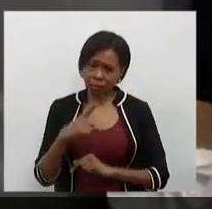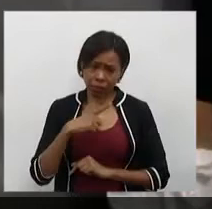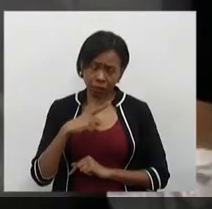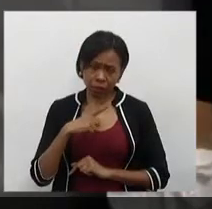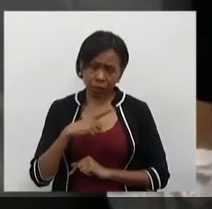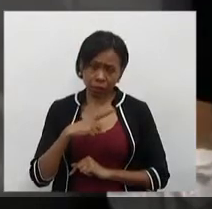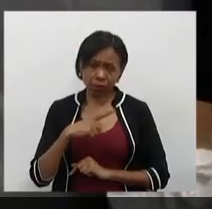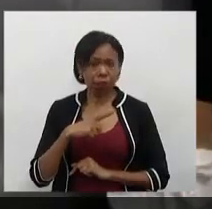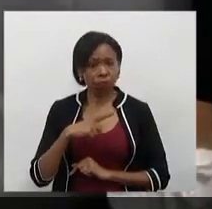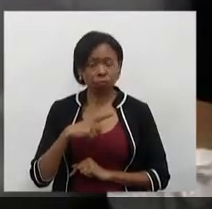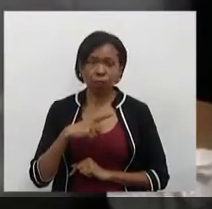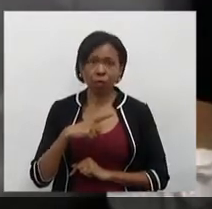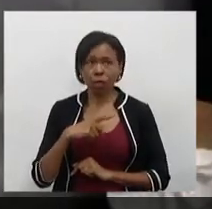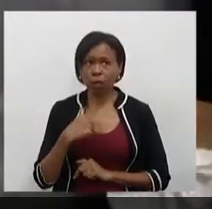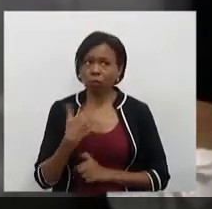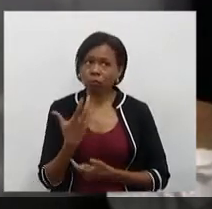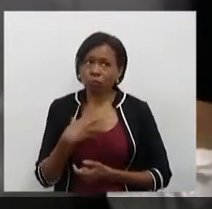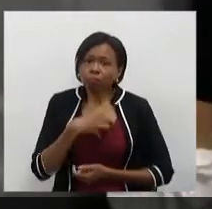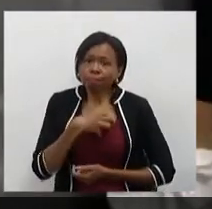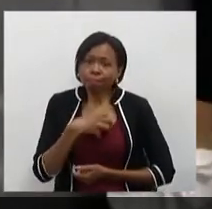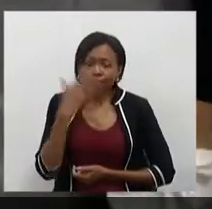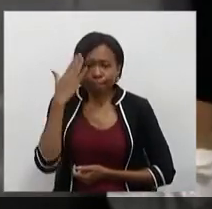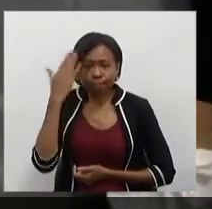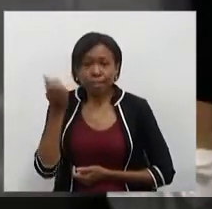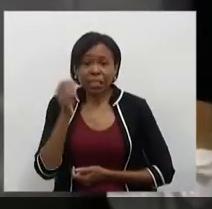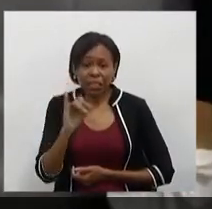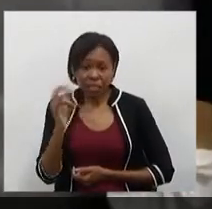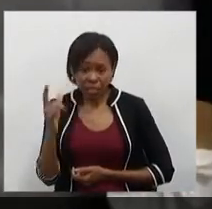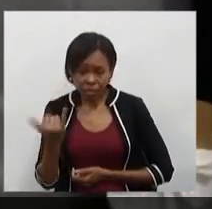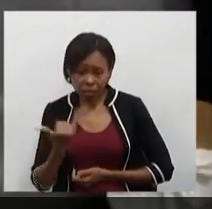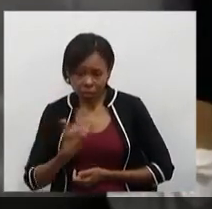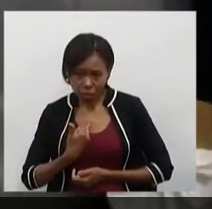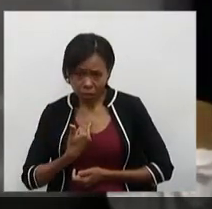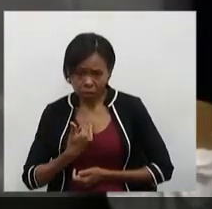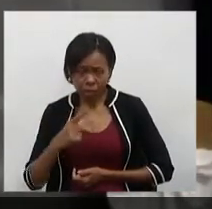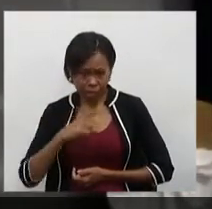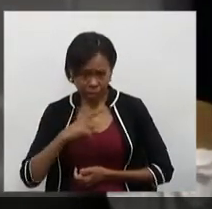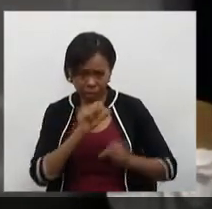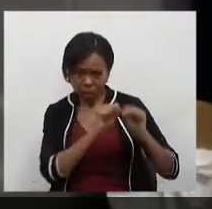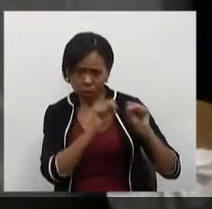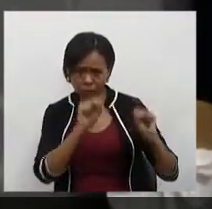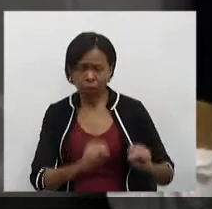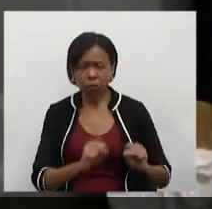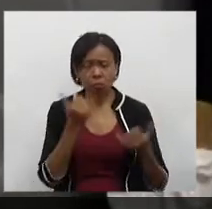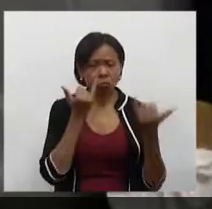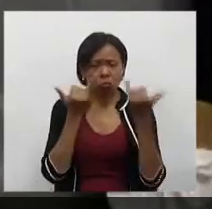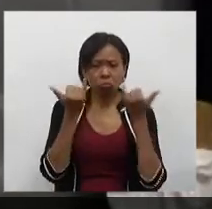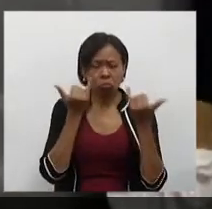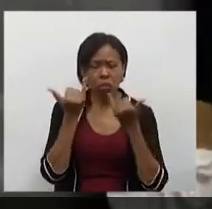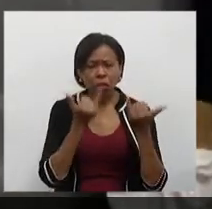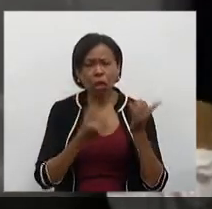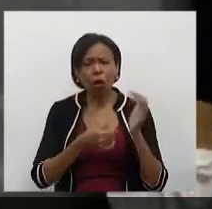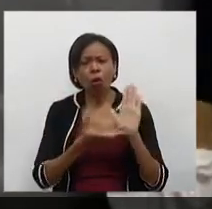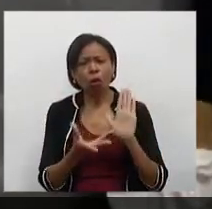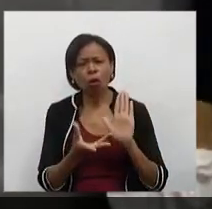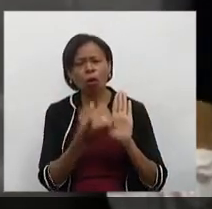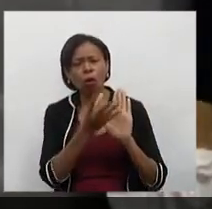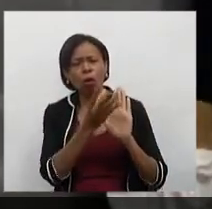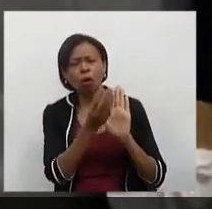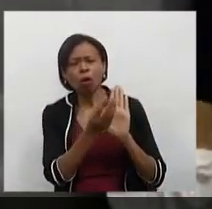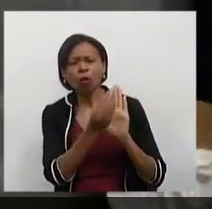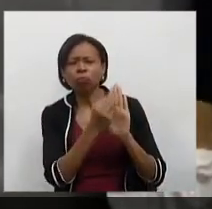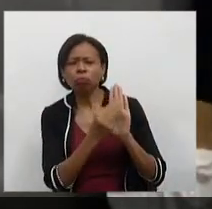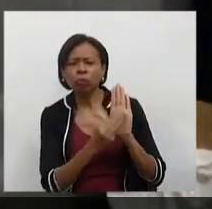ficaria muito grata se vocês nos informassem, um sistema de informação que tivesse todos, né, em registro de todos os deficientes ou